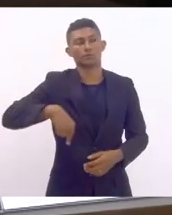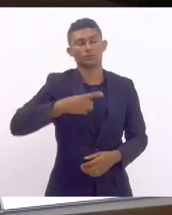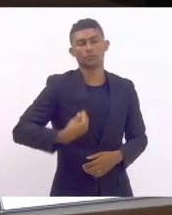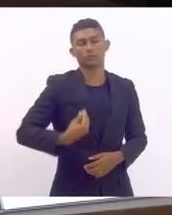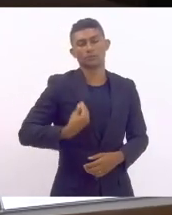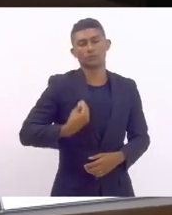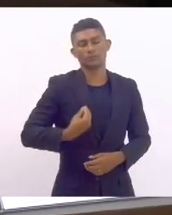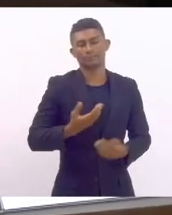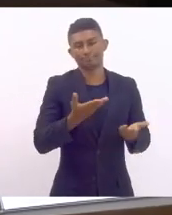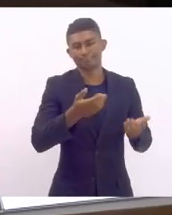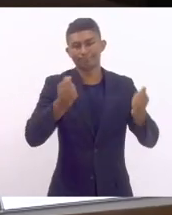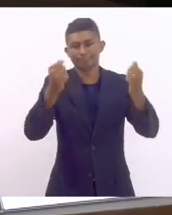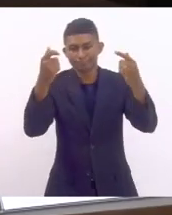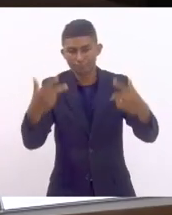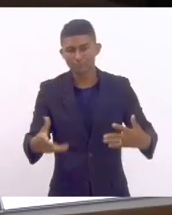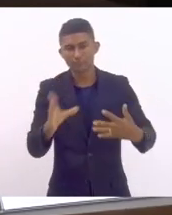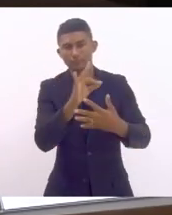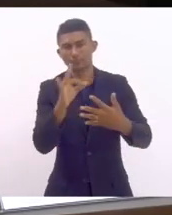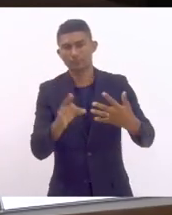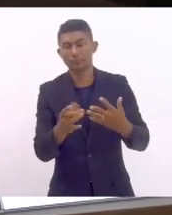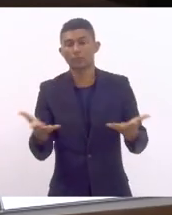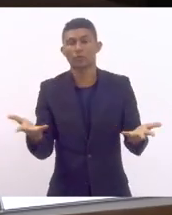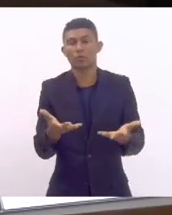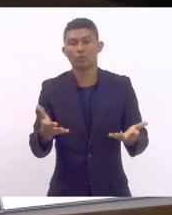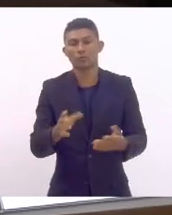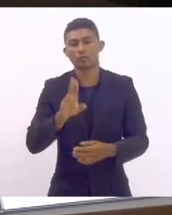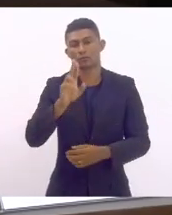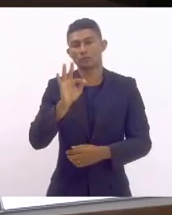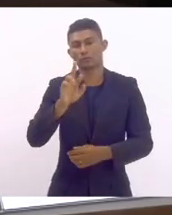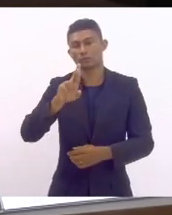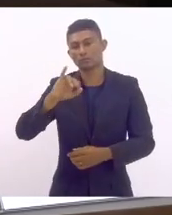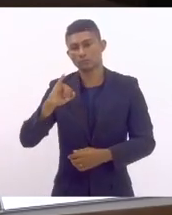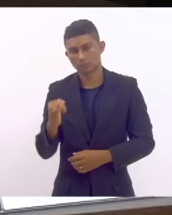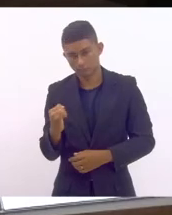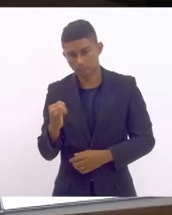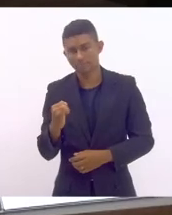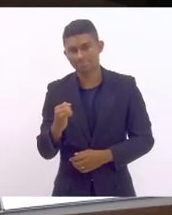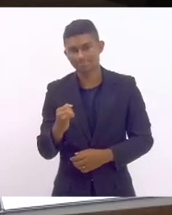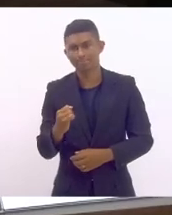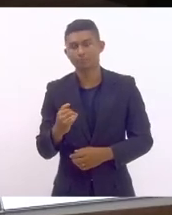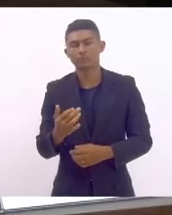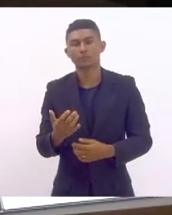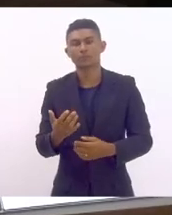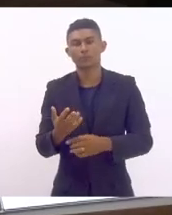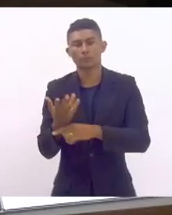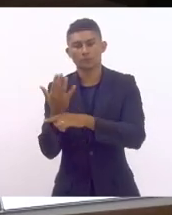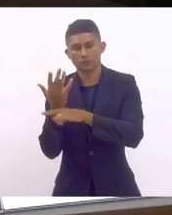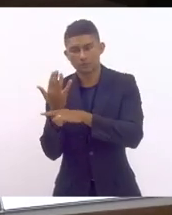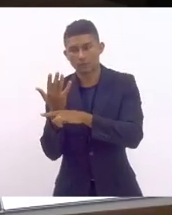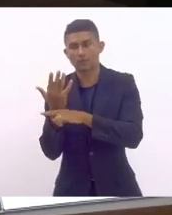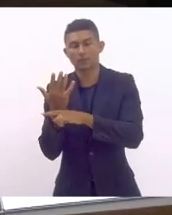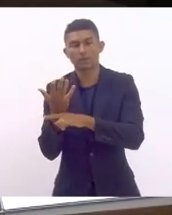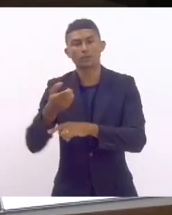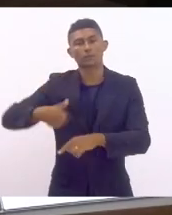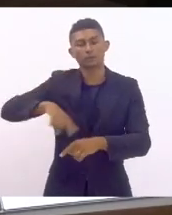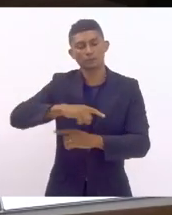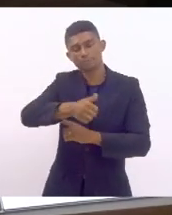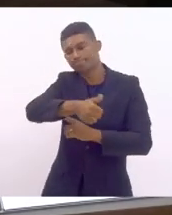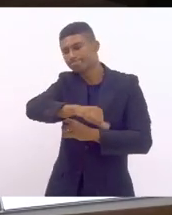a perspectiva objetiva da UFRJ hoje avaliar um quadro que pó a luz exigir